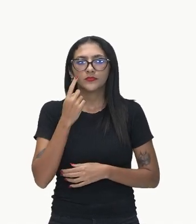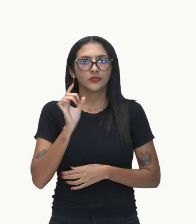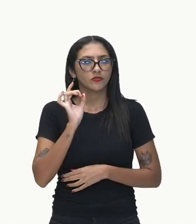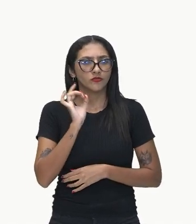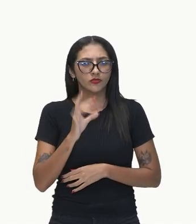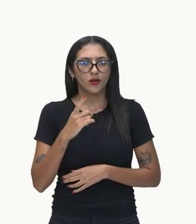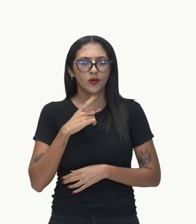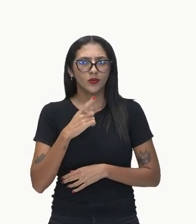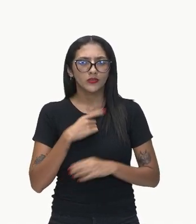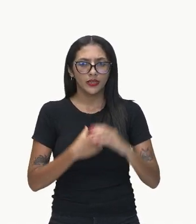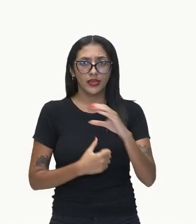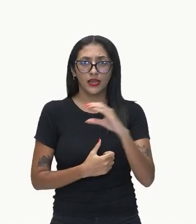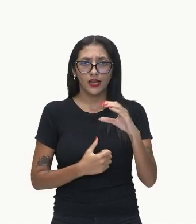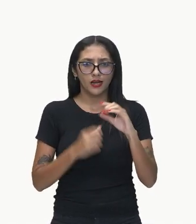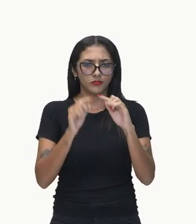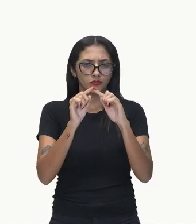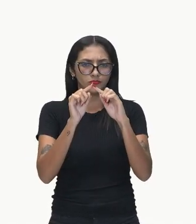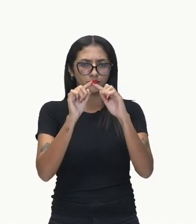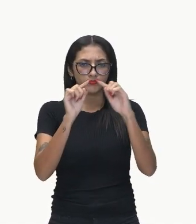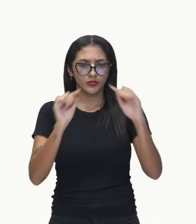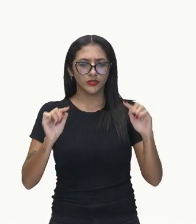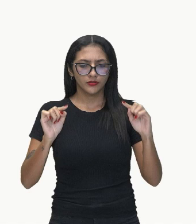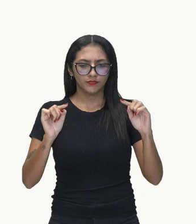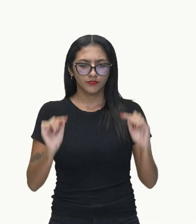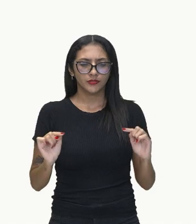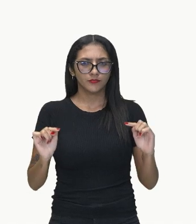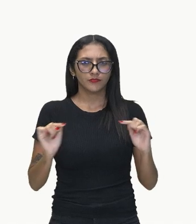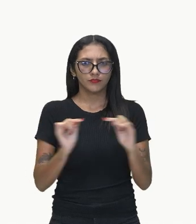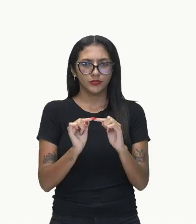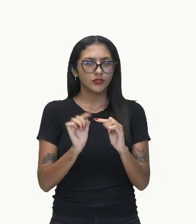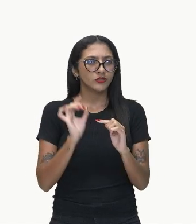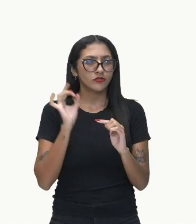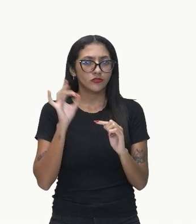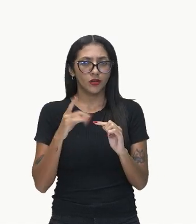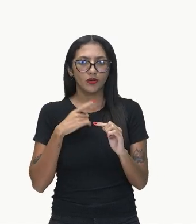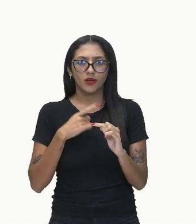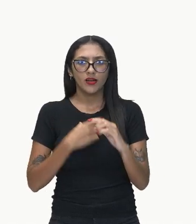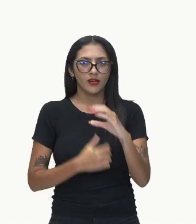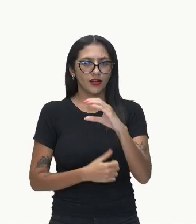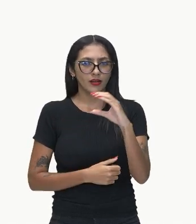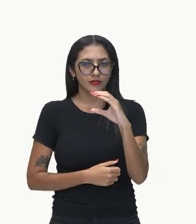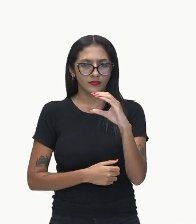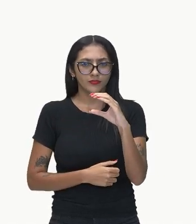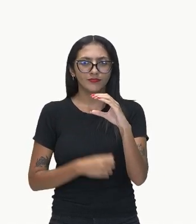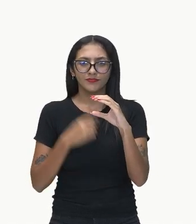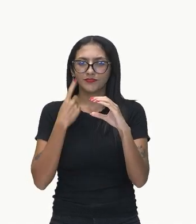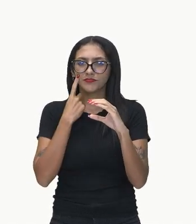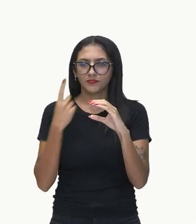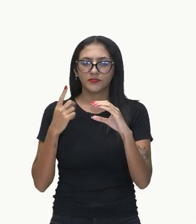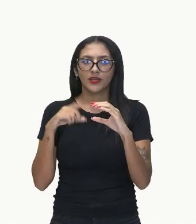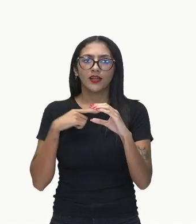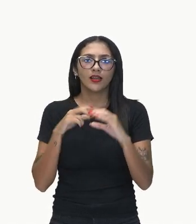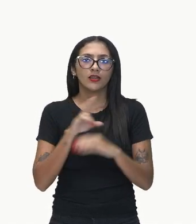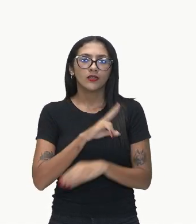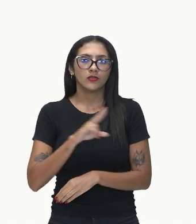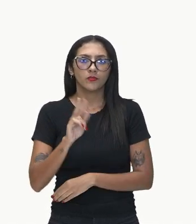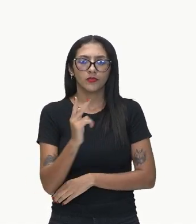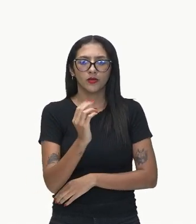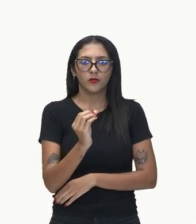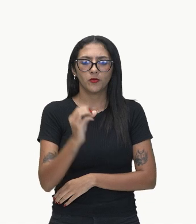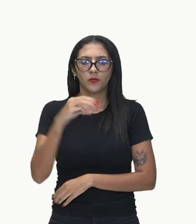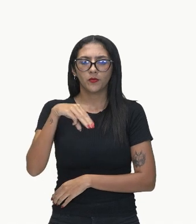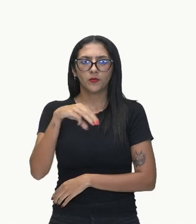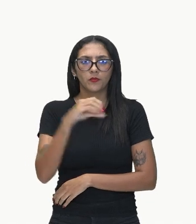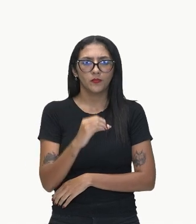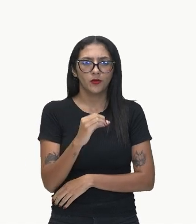somente com carbonos, ó, carbono, carbono, carbono, carbono, ela é uma cadeia homogênea. Por se tratar de